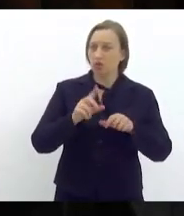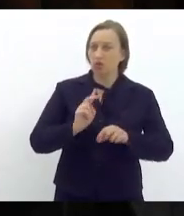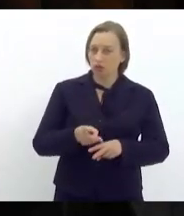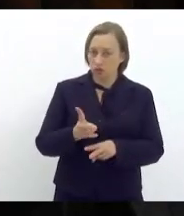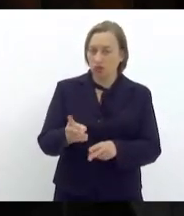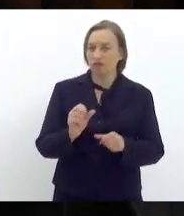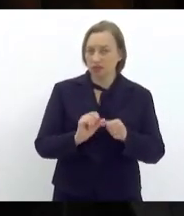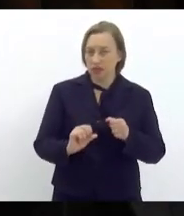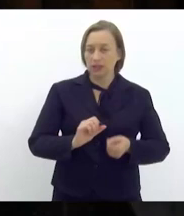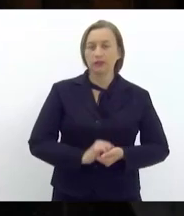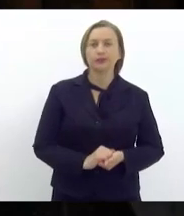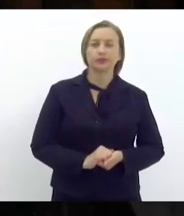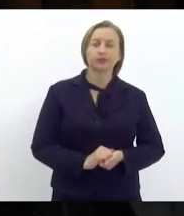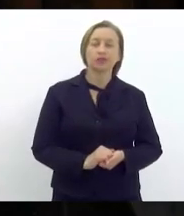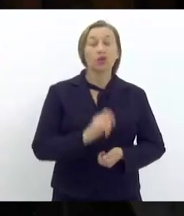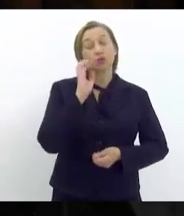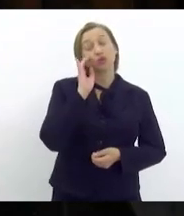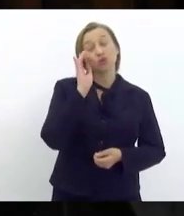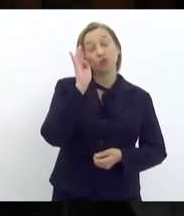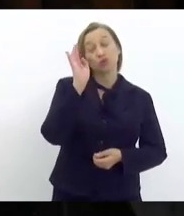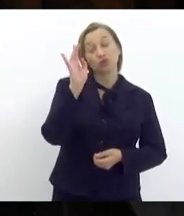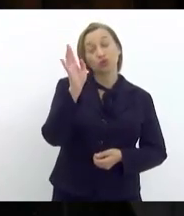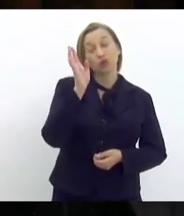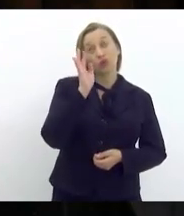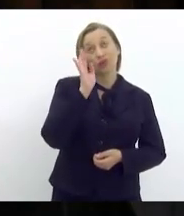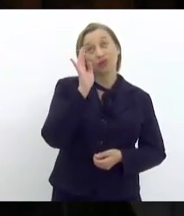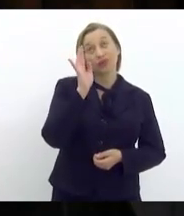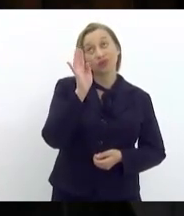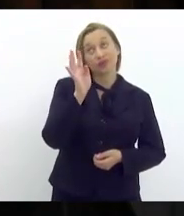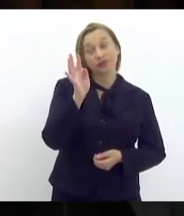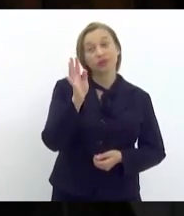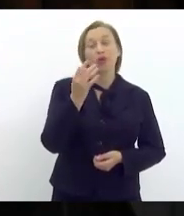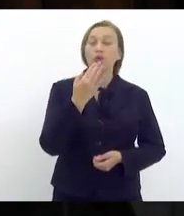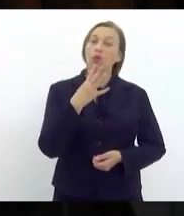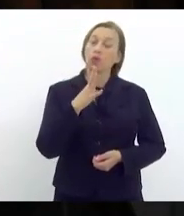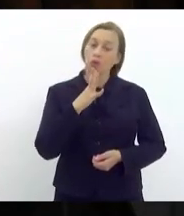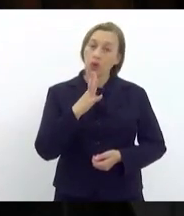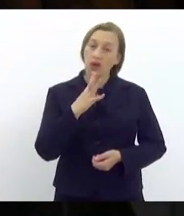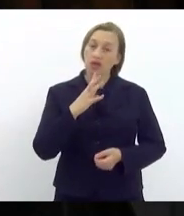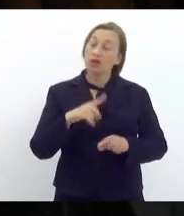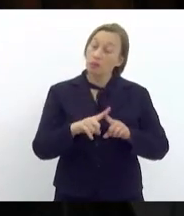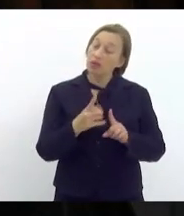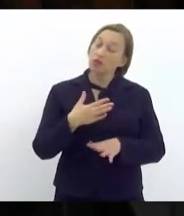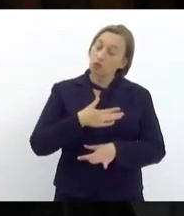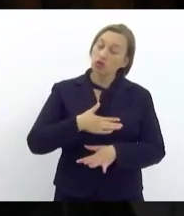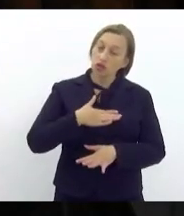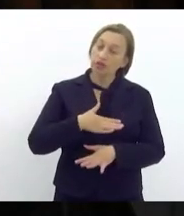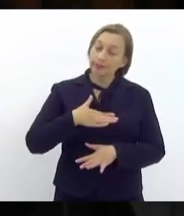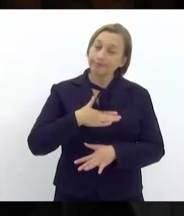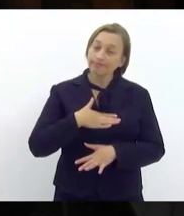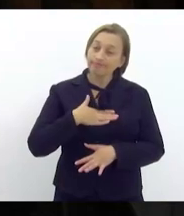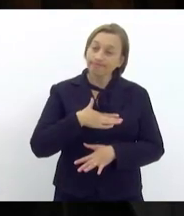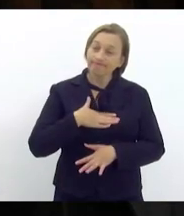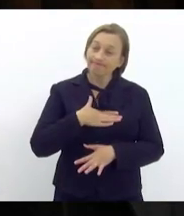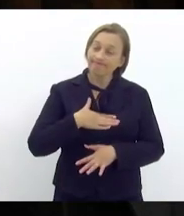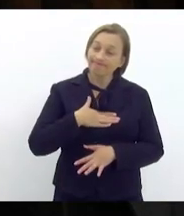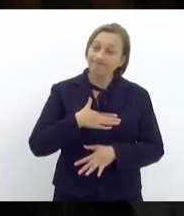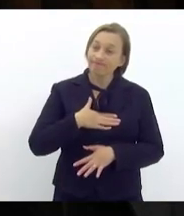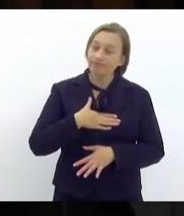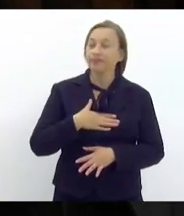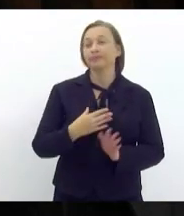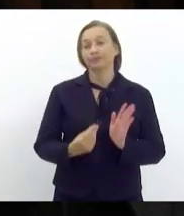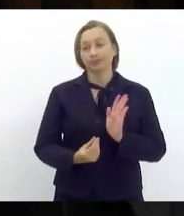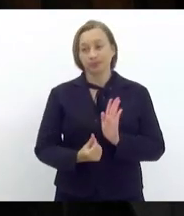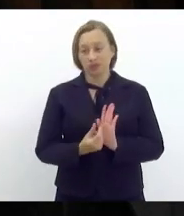é um sonho é uma utopia reconheço mas eu gostaria muito que o